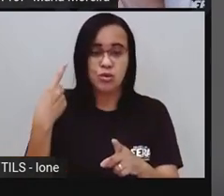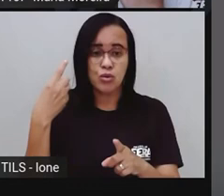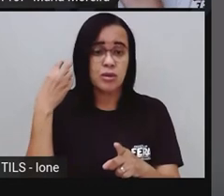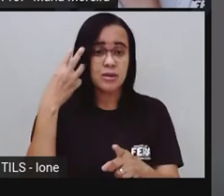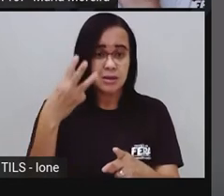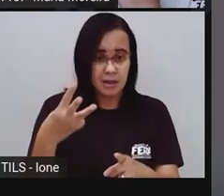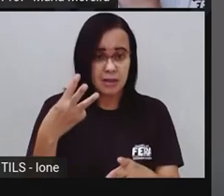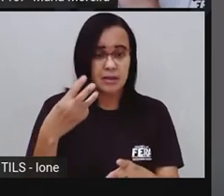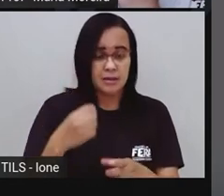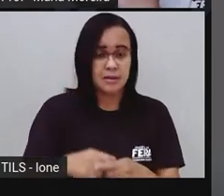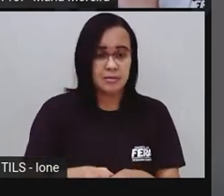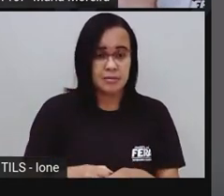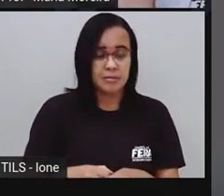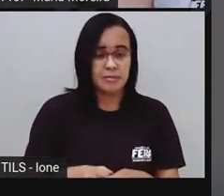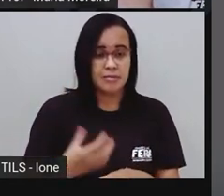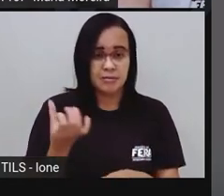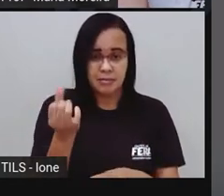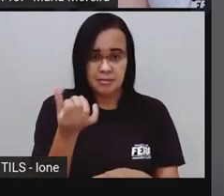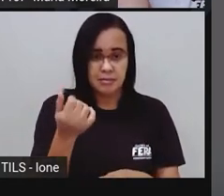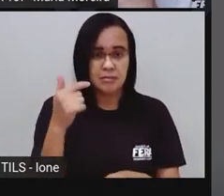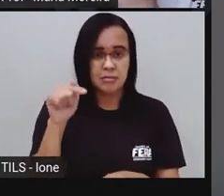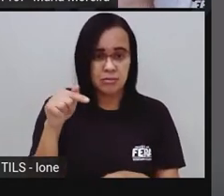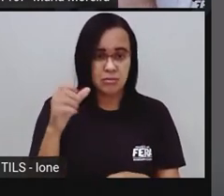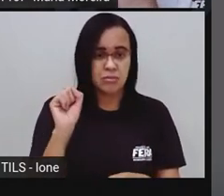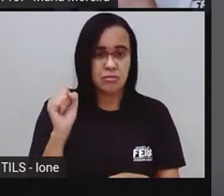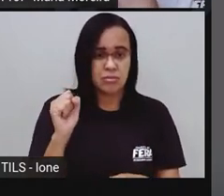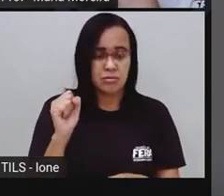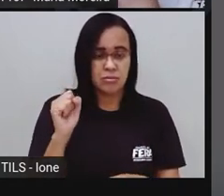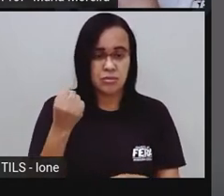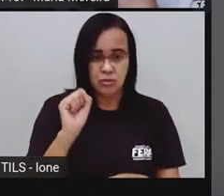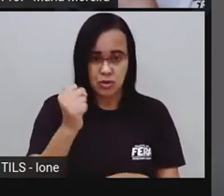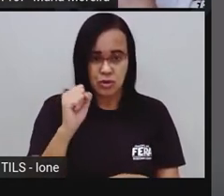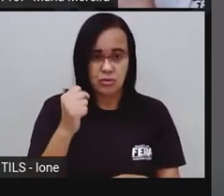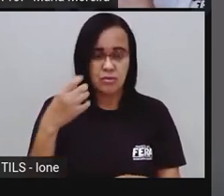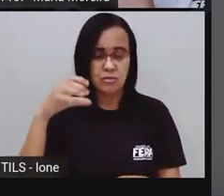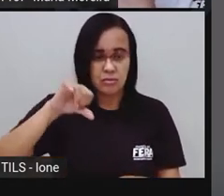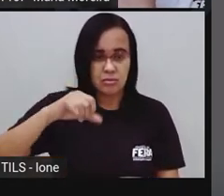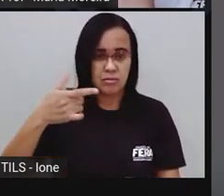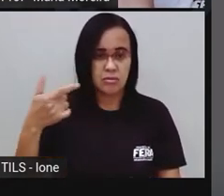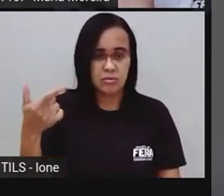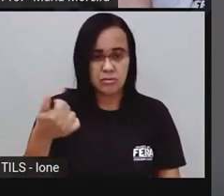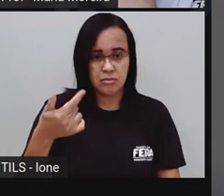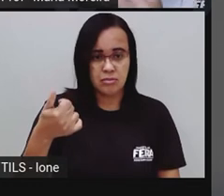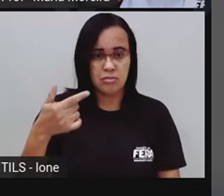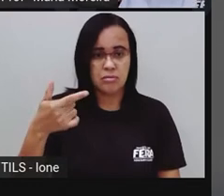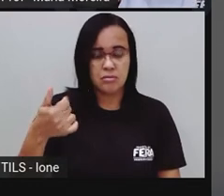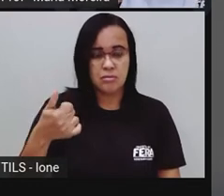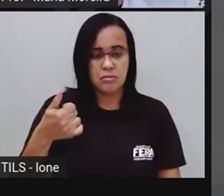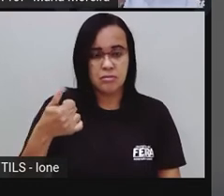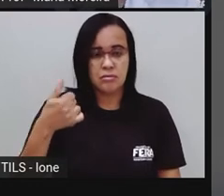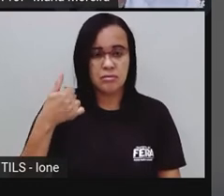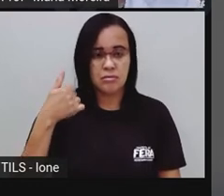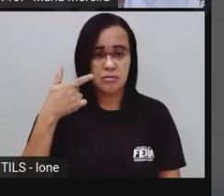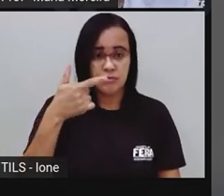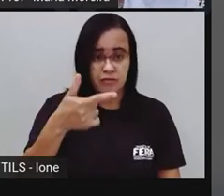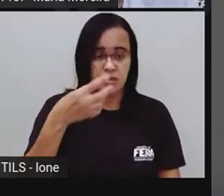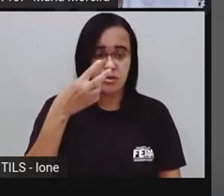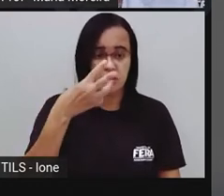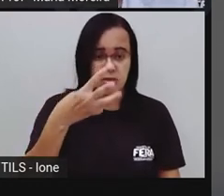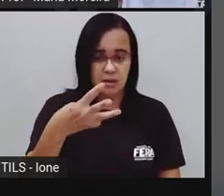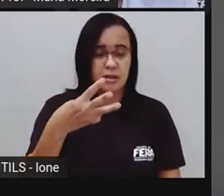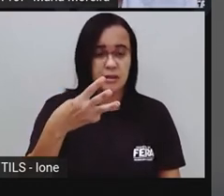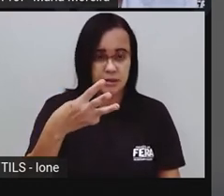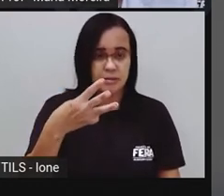13 14 15 16 17 18 19 20 21 22 23